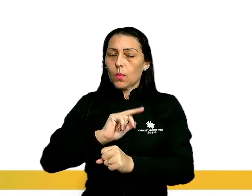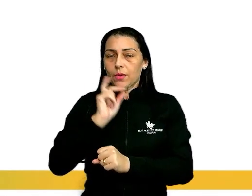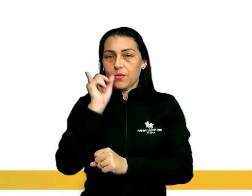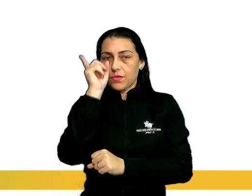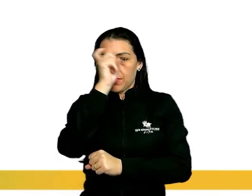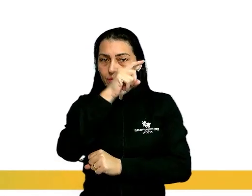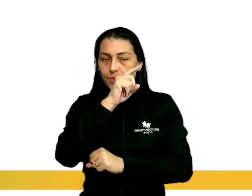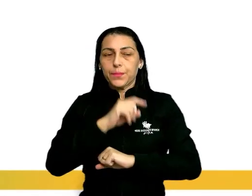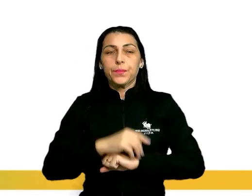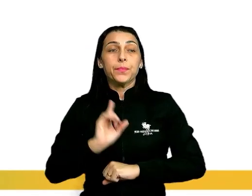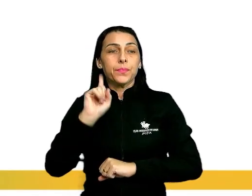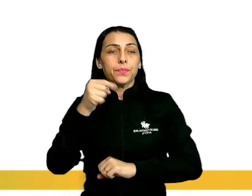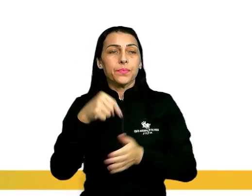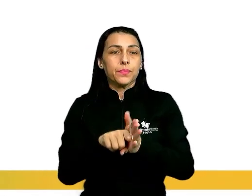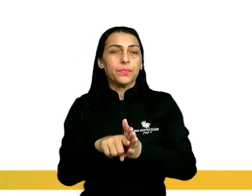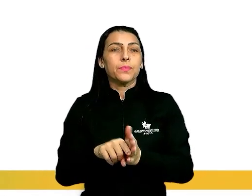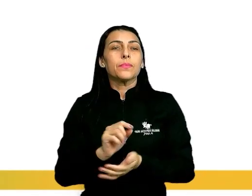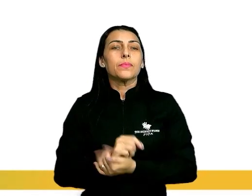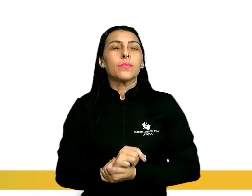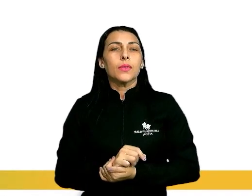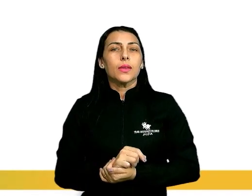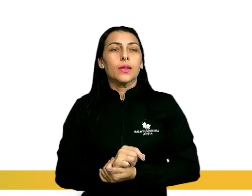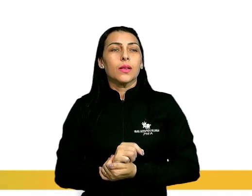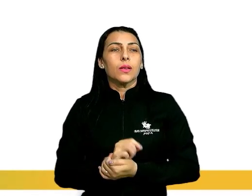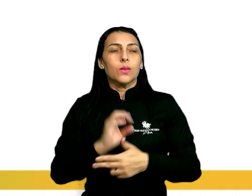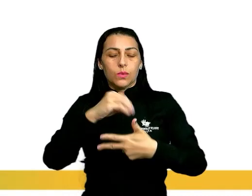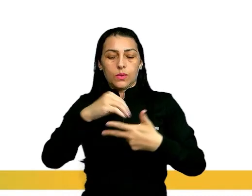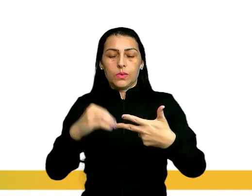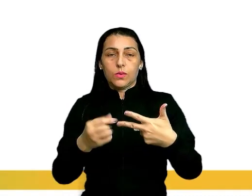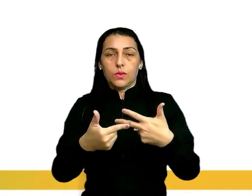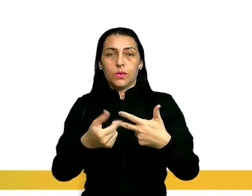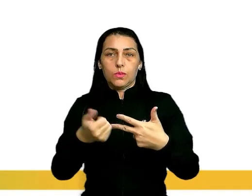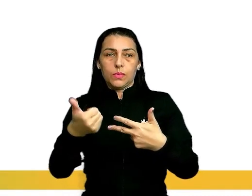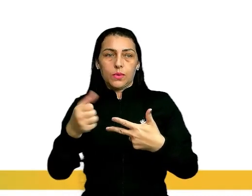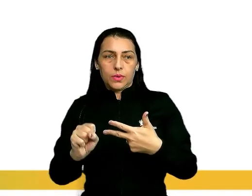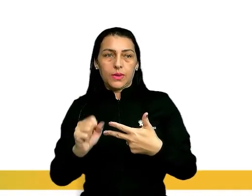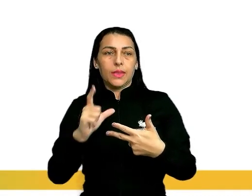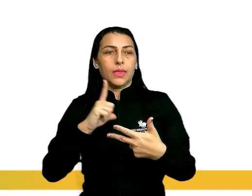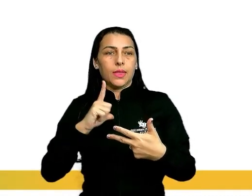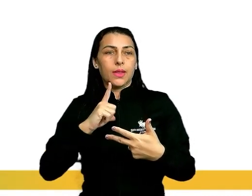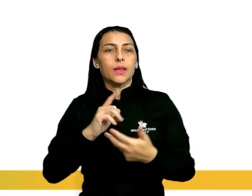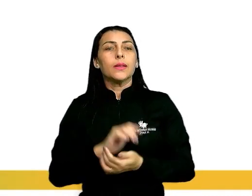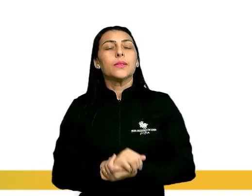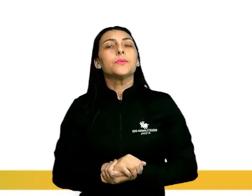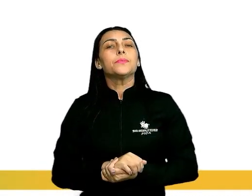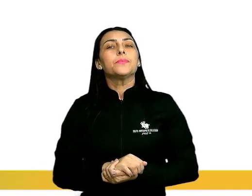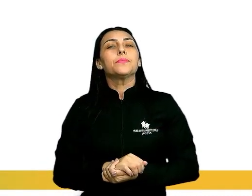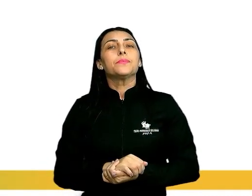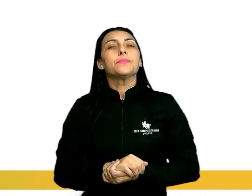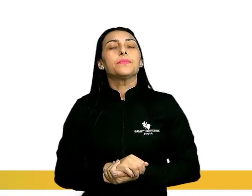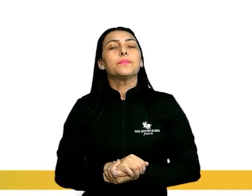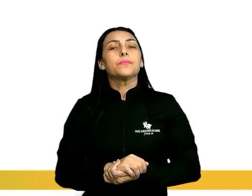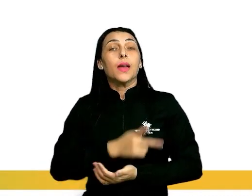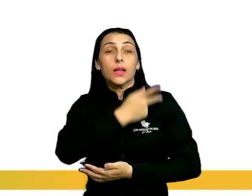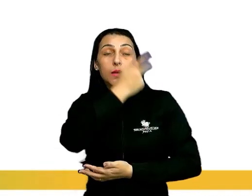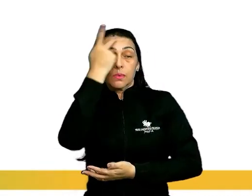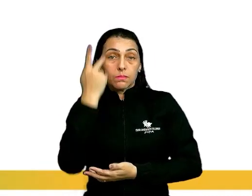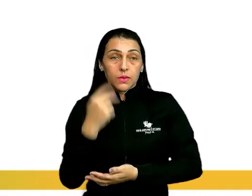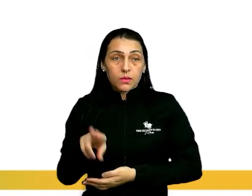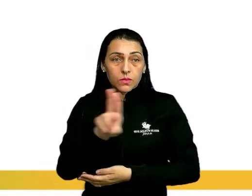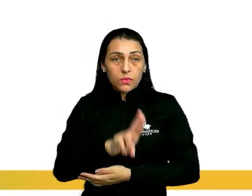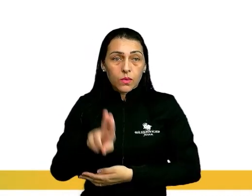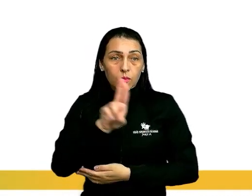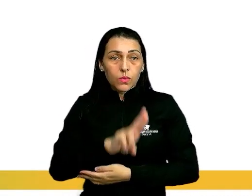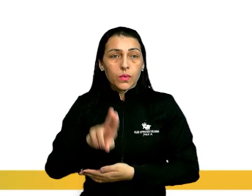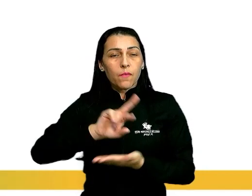difícil próxima questão o Enem de 2018 tem a seguinte eh enunciado